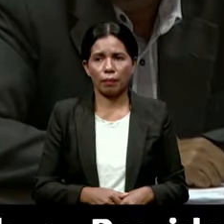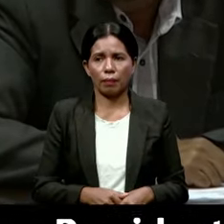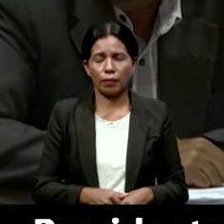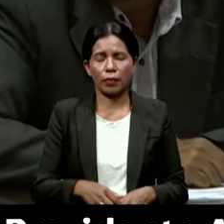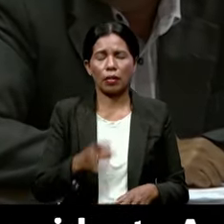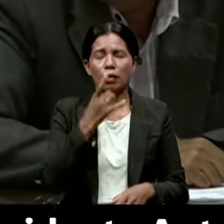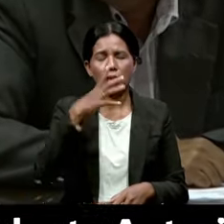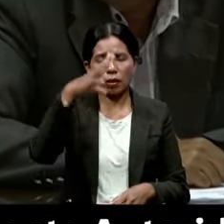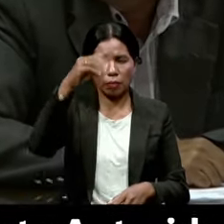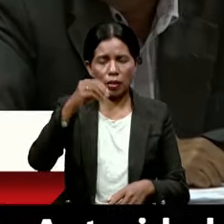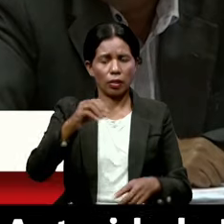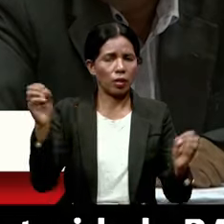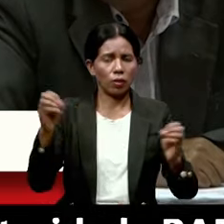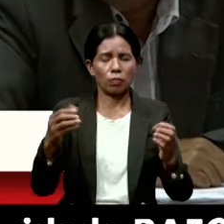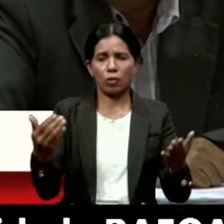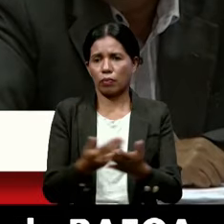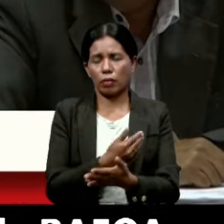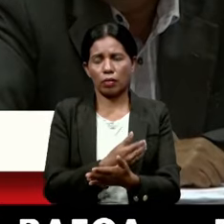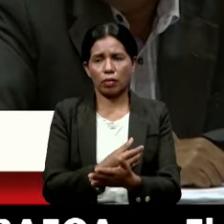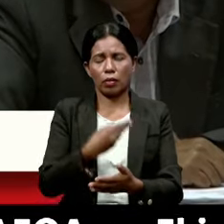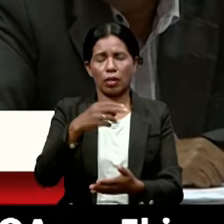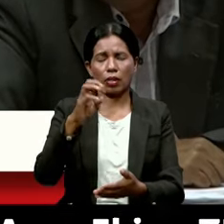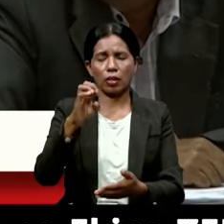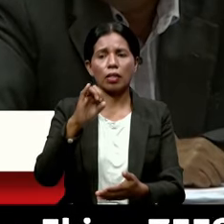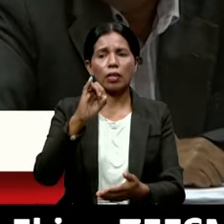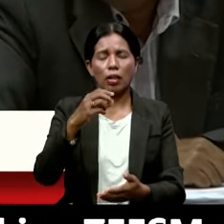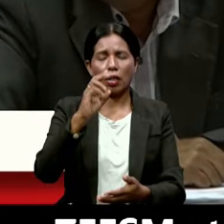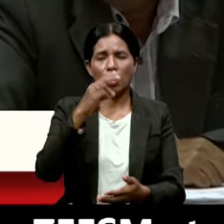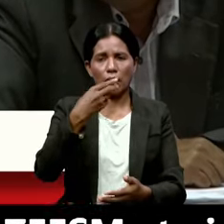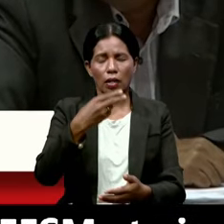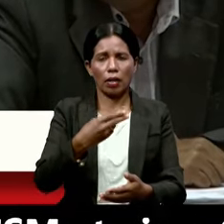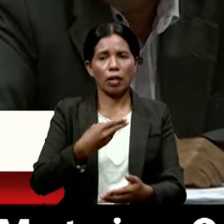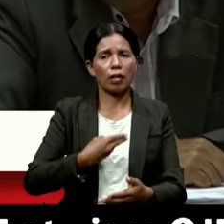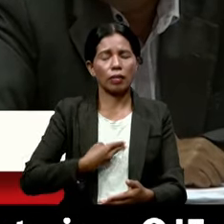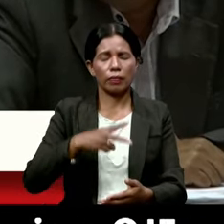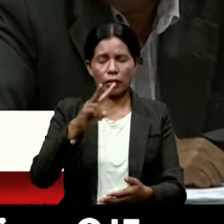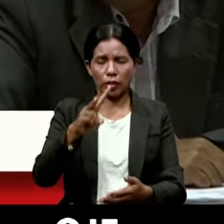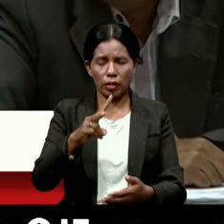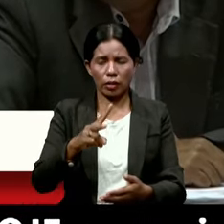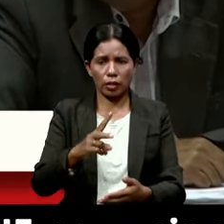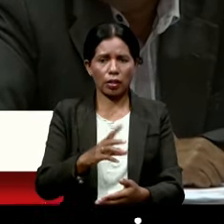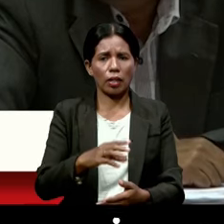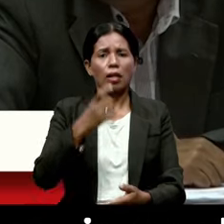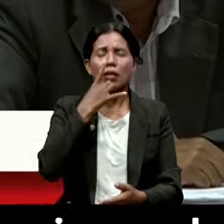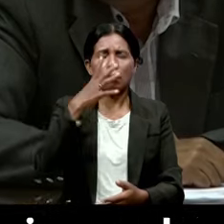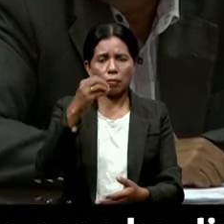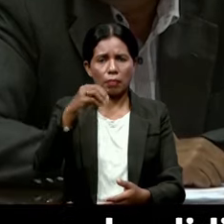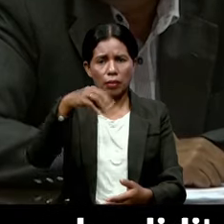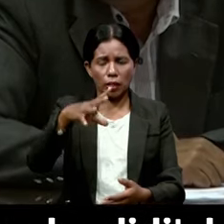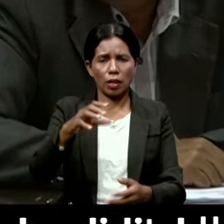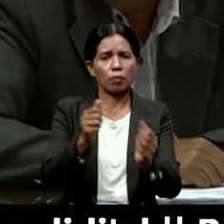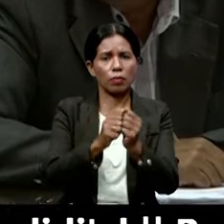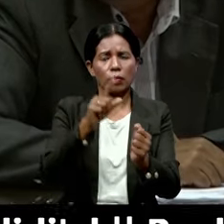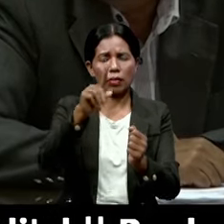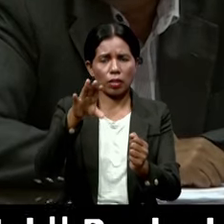Ahimate ne laus novidades fom. Hainzeve ne ahimate kal sem vezes sona. Seratus kali ona. Ho mais duração minuto